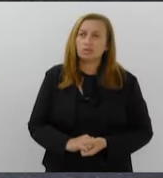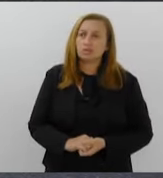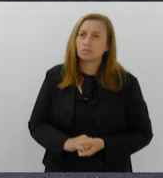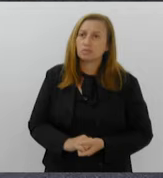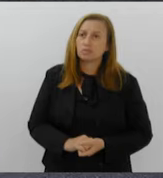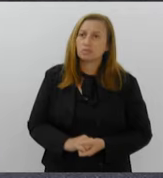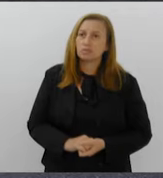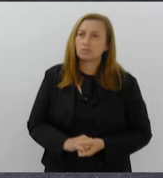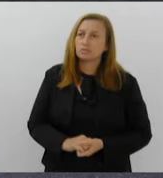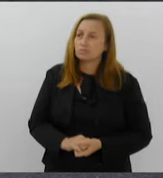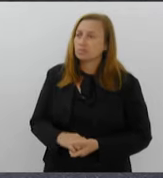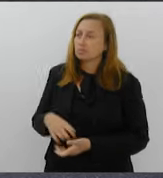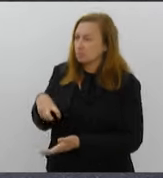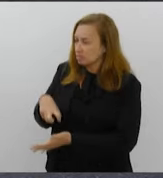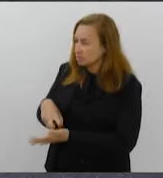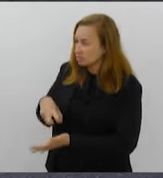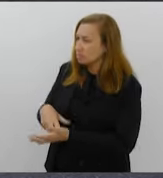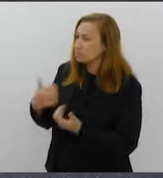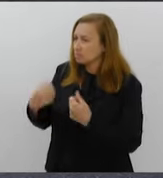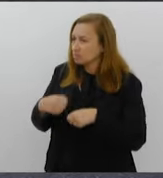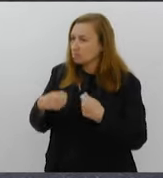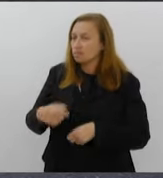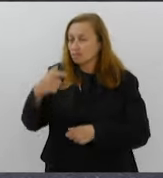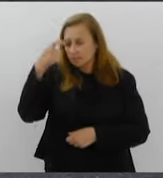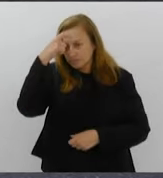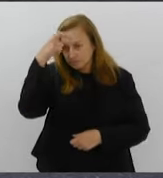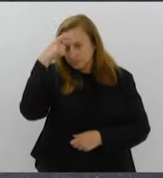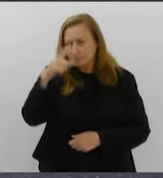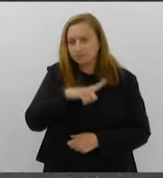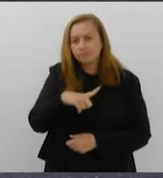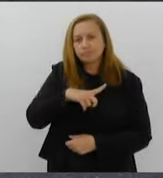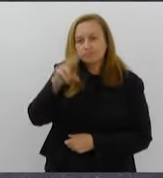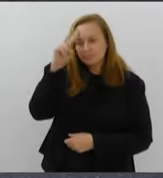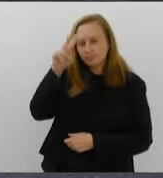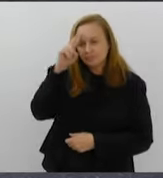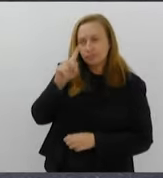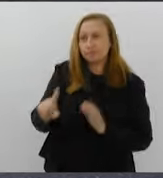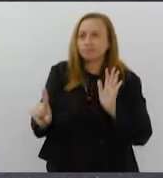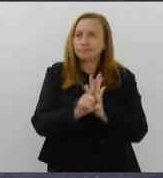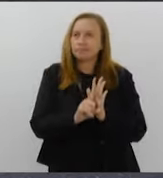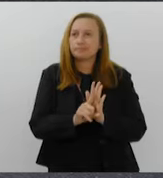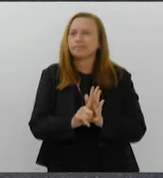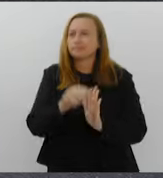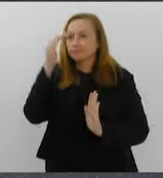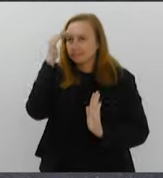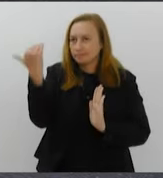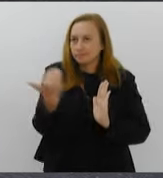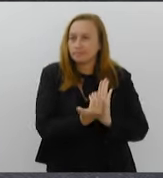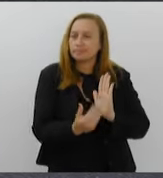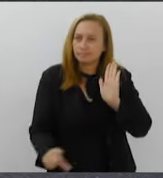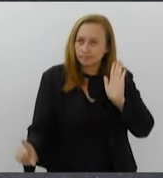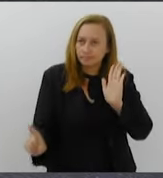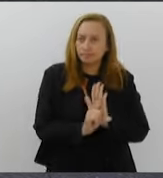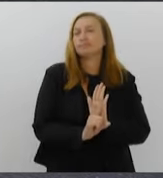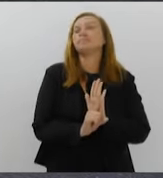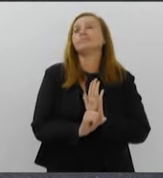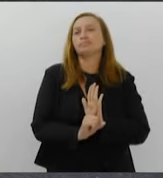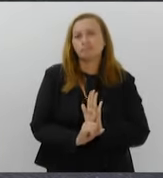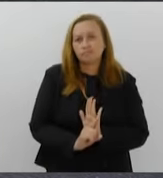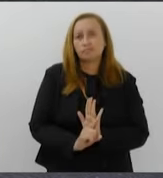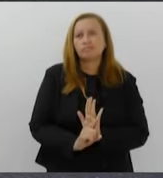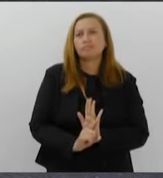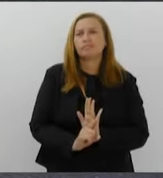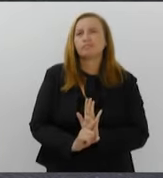para punir, precisamos conscientizar, lembrar da legislação e fazer com que as legislações, né, no